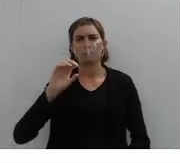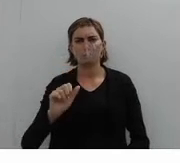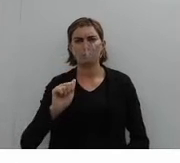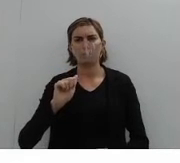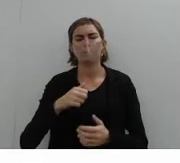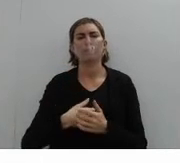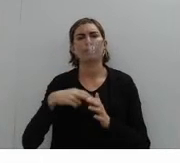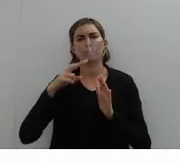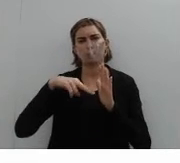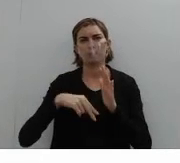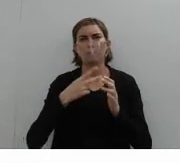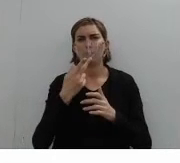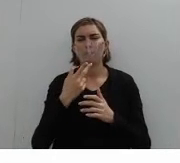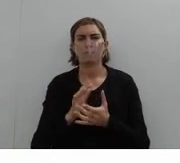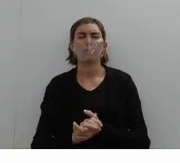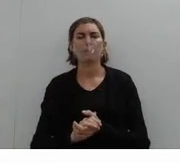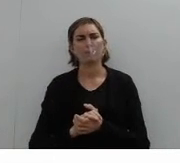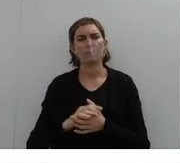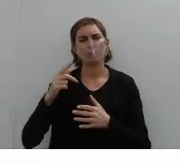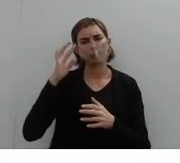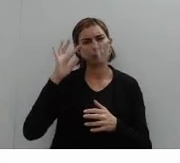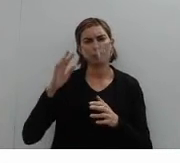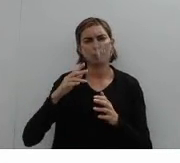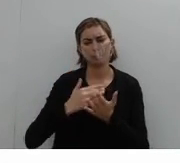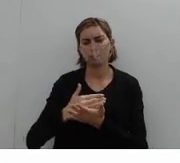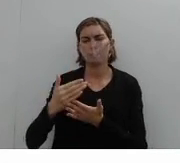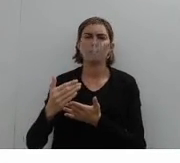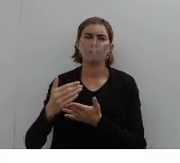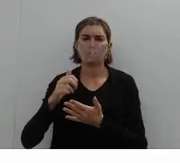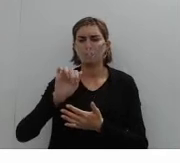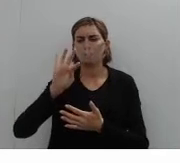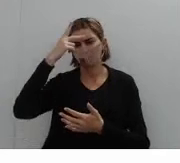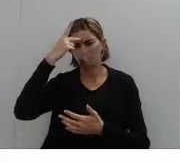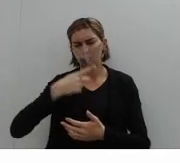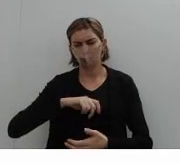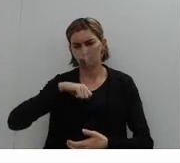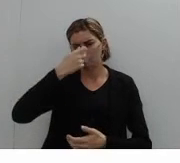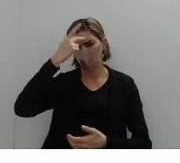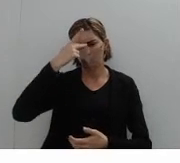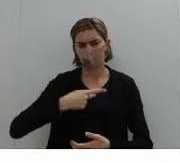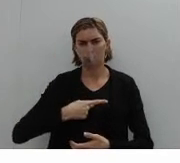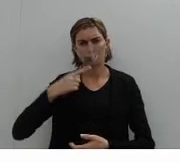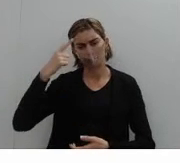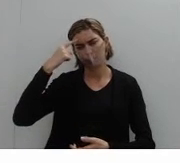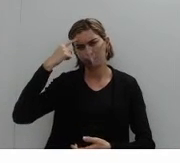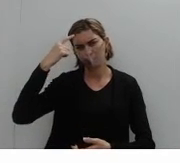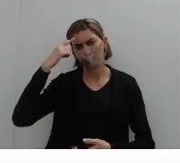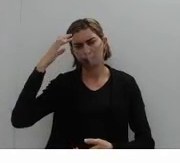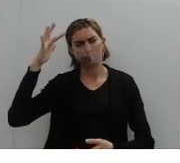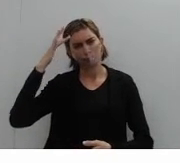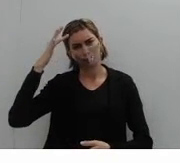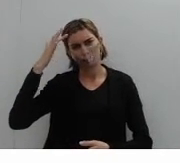trechos do slide. Diz assim, fundamenta-se no princípio da autonomia. Tem a racionalidade